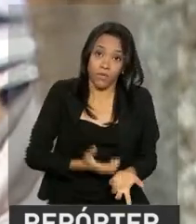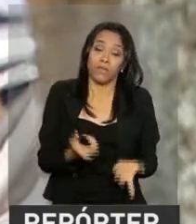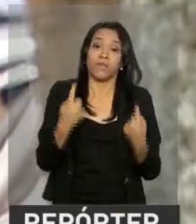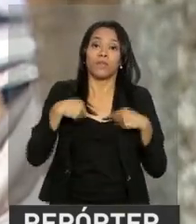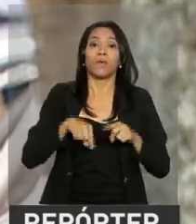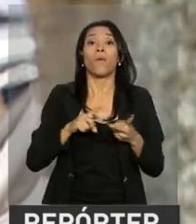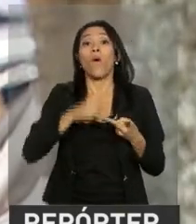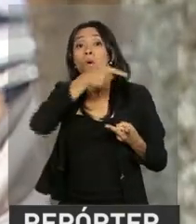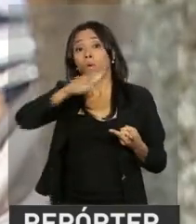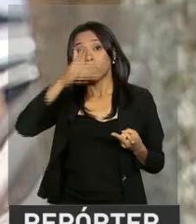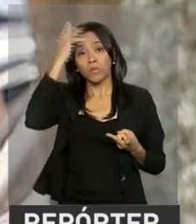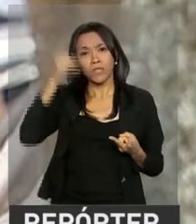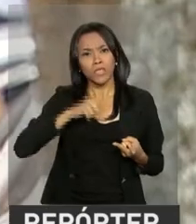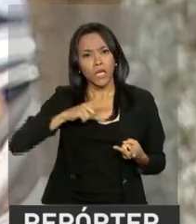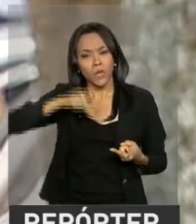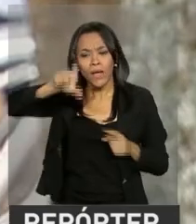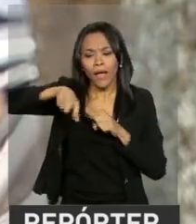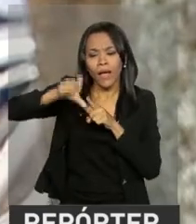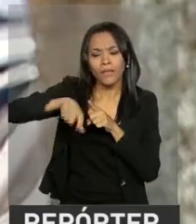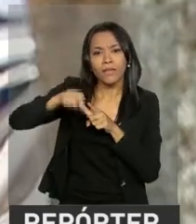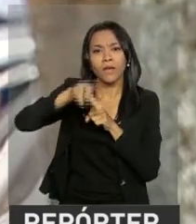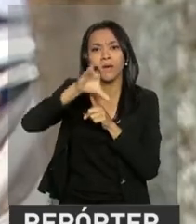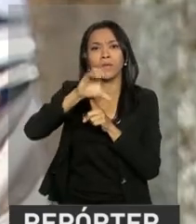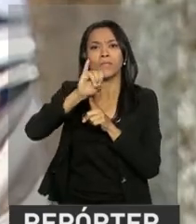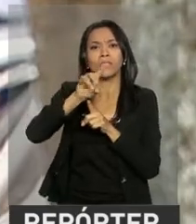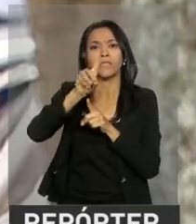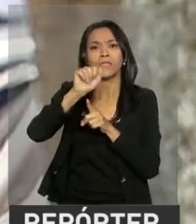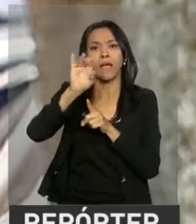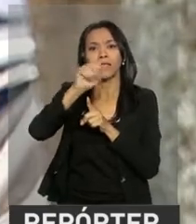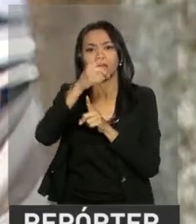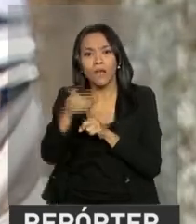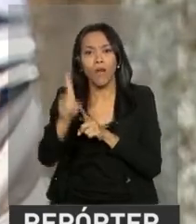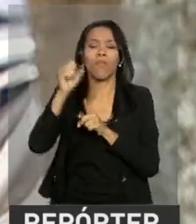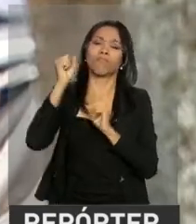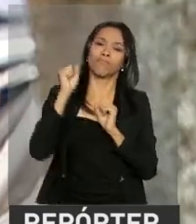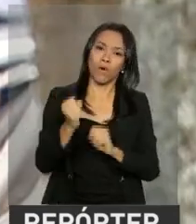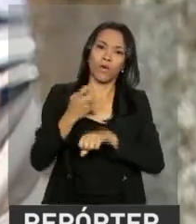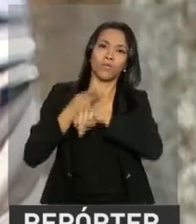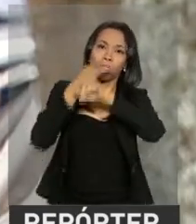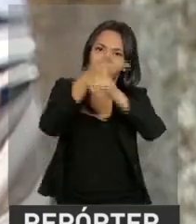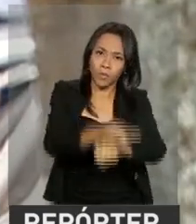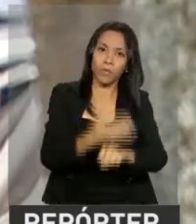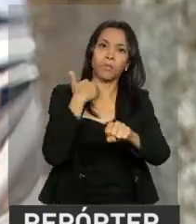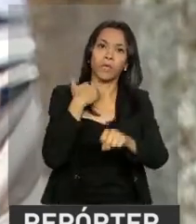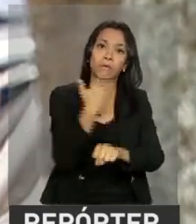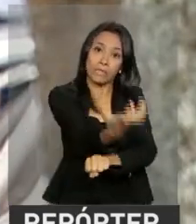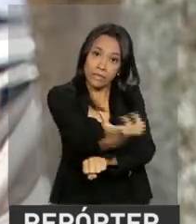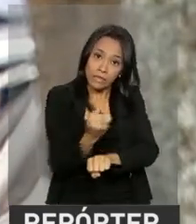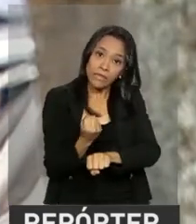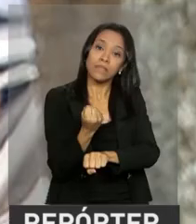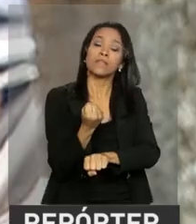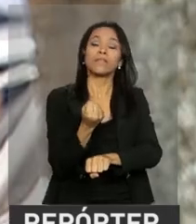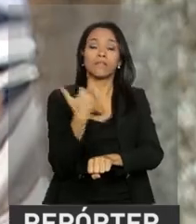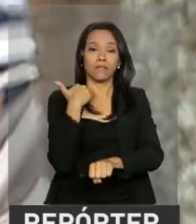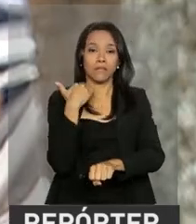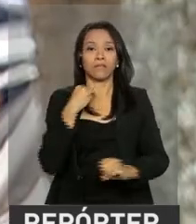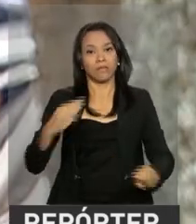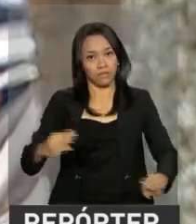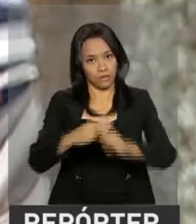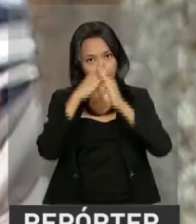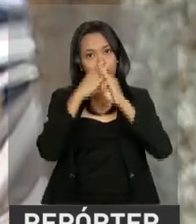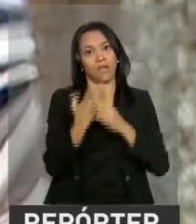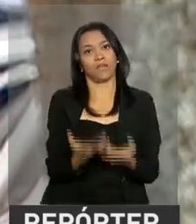cartão cidadão com senha registrada poderão sacar os pio pis nos terminais de autoatendimento da caixa